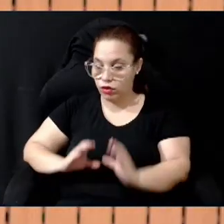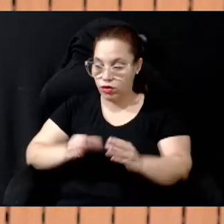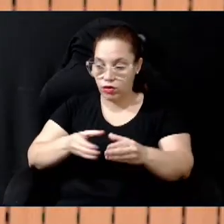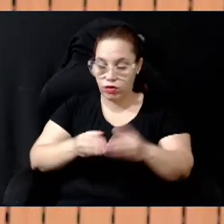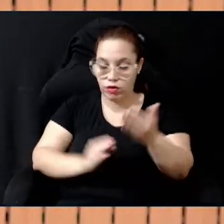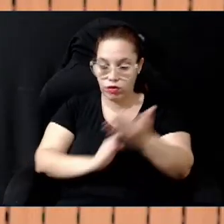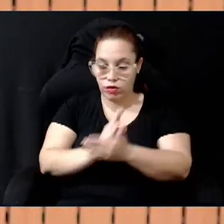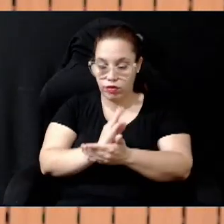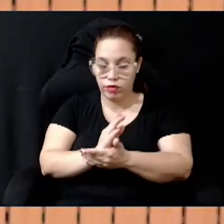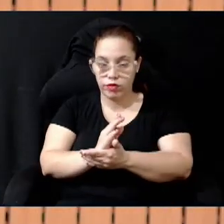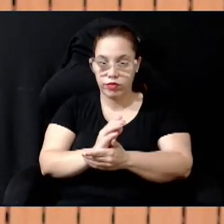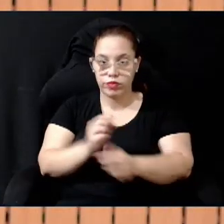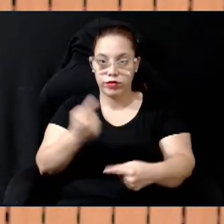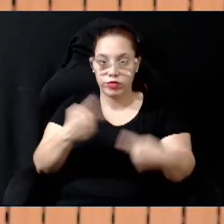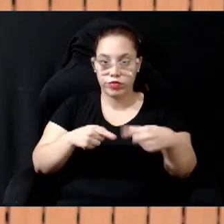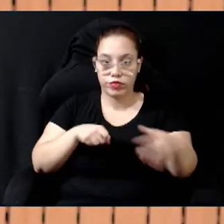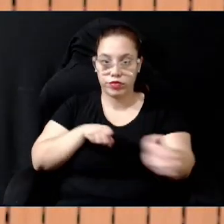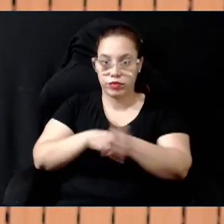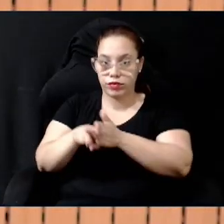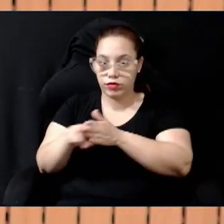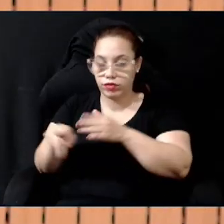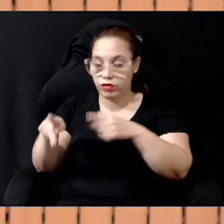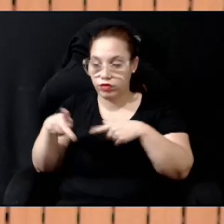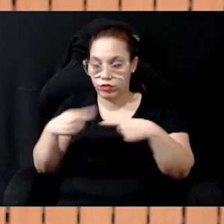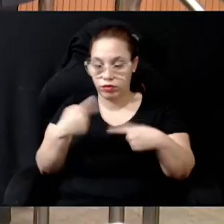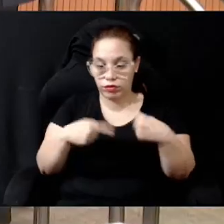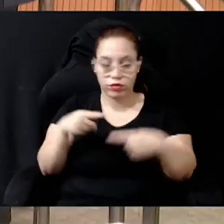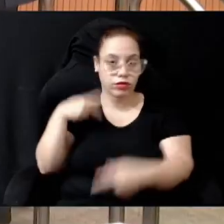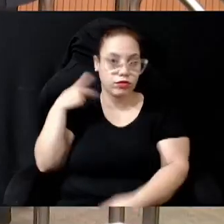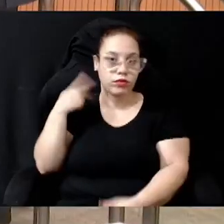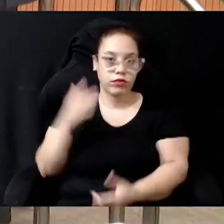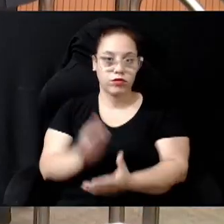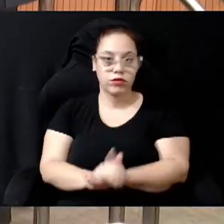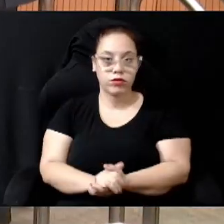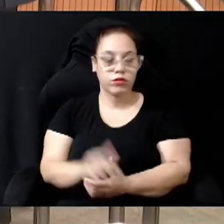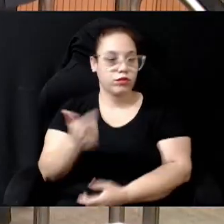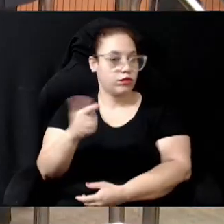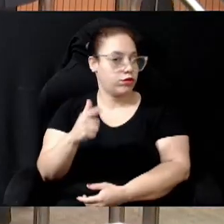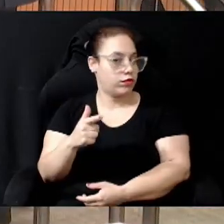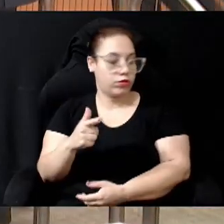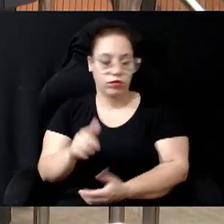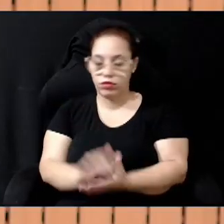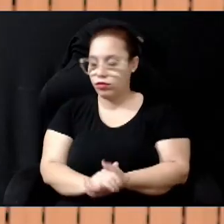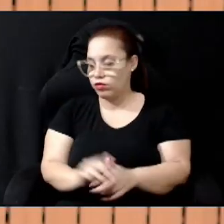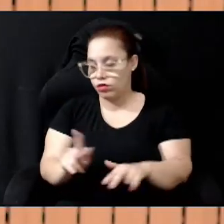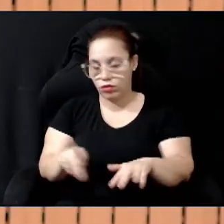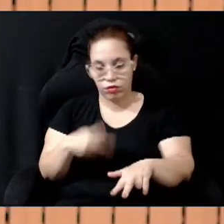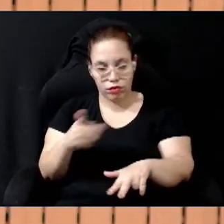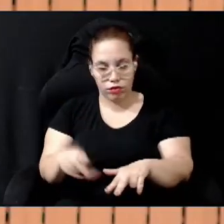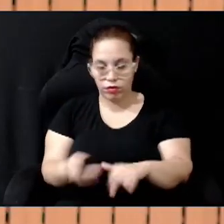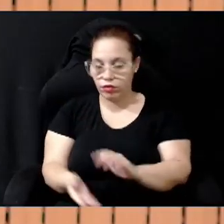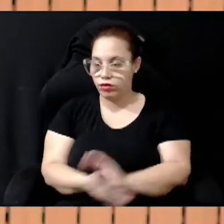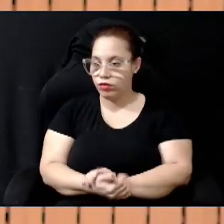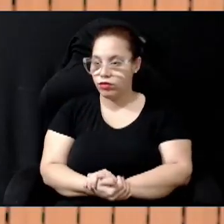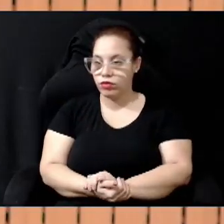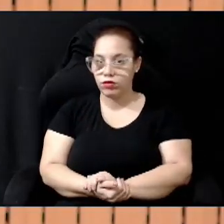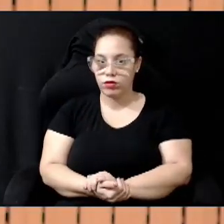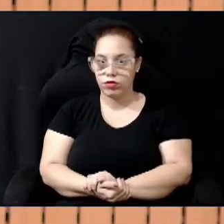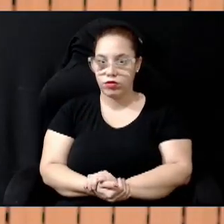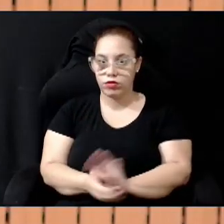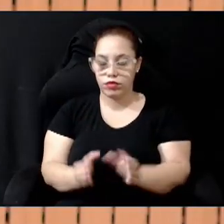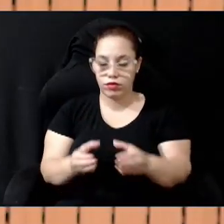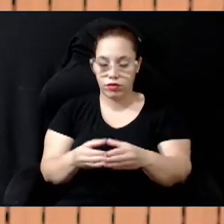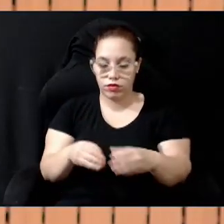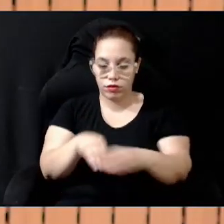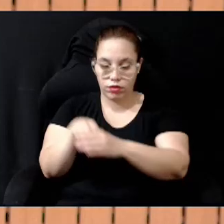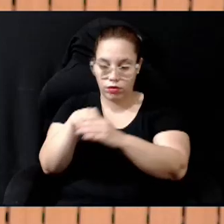em discussão. Pergunto se há vereador inscrito para discutir. Não há vereador inscrito, senhor presidente. Não havendo vereador a discutir, a matéria vai à votação.